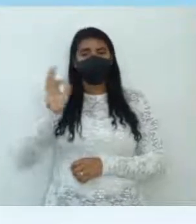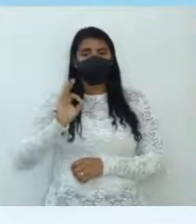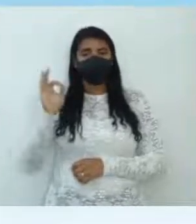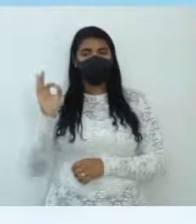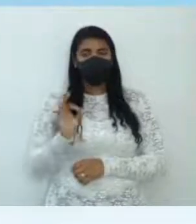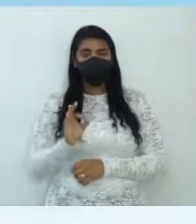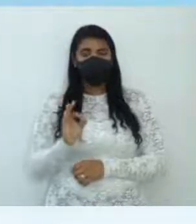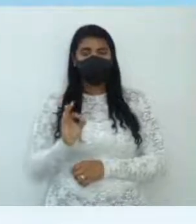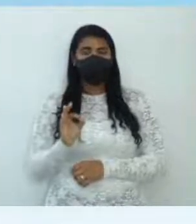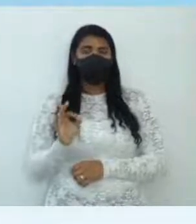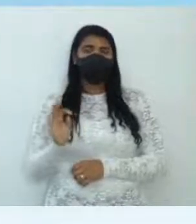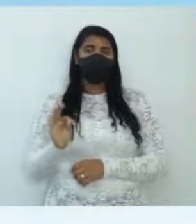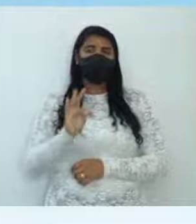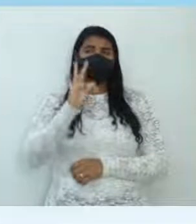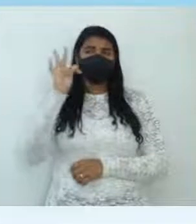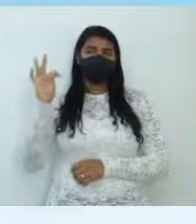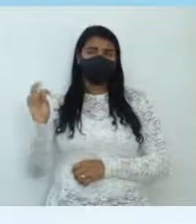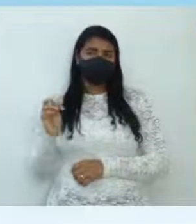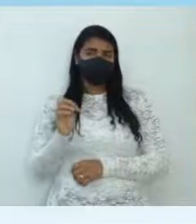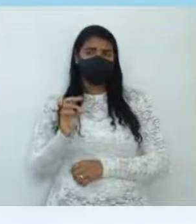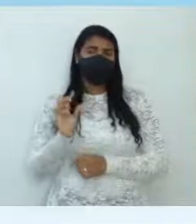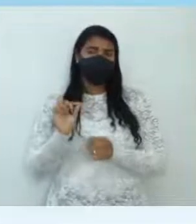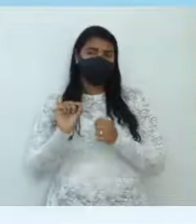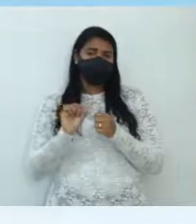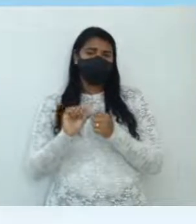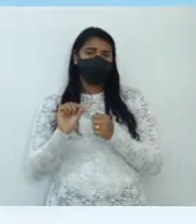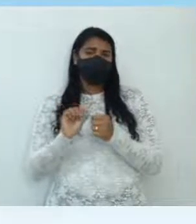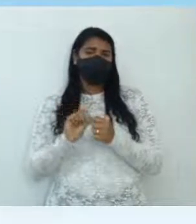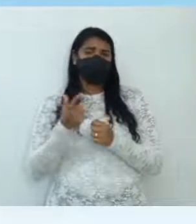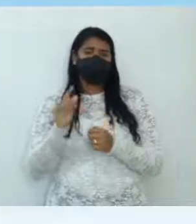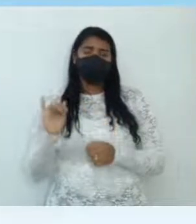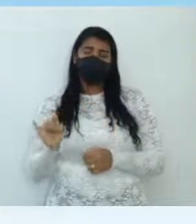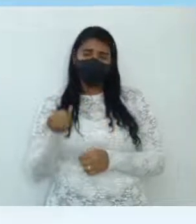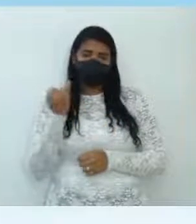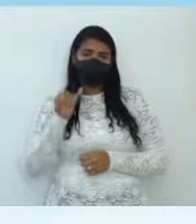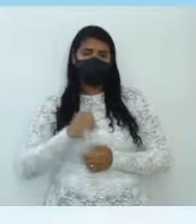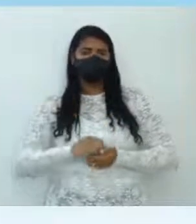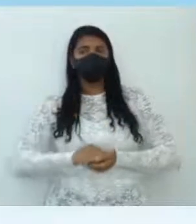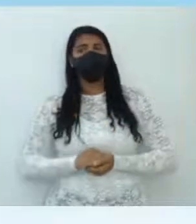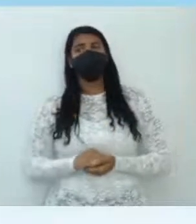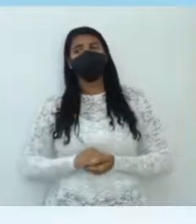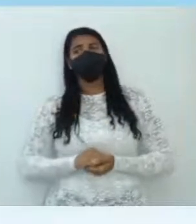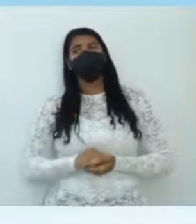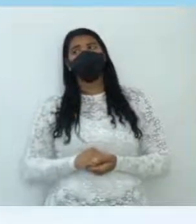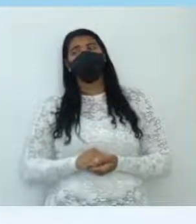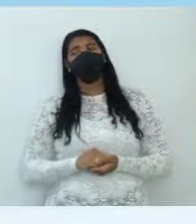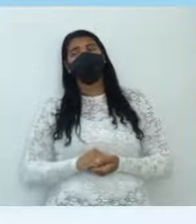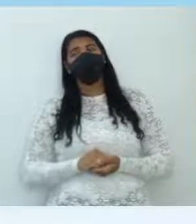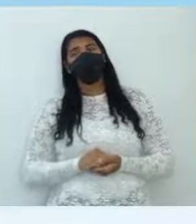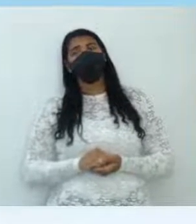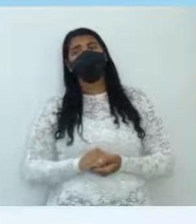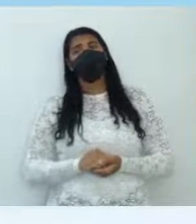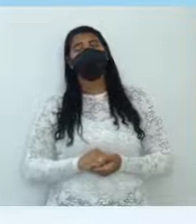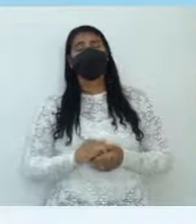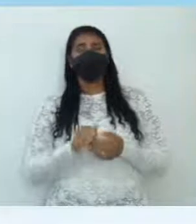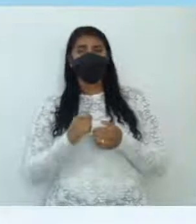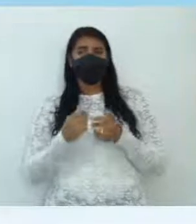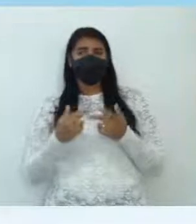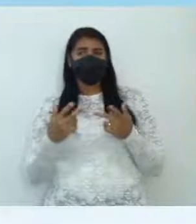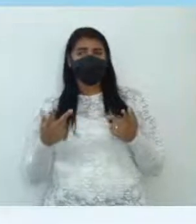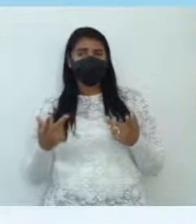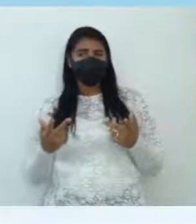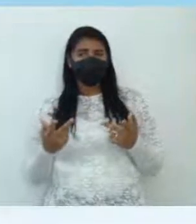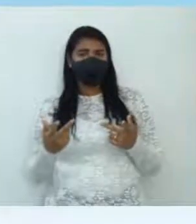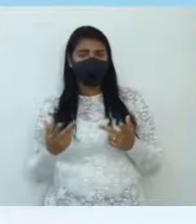99,9% de todo o material produzido, ele não é aproveitado. Sendo assim, muitas vezes eles